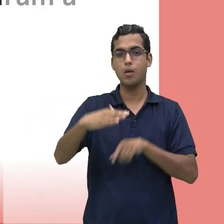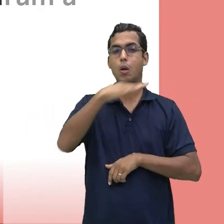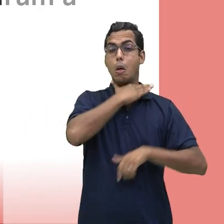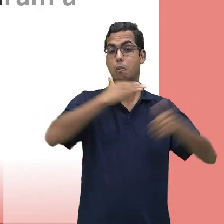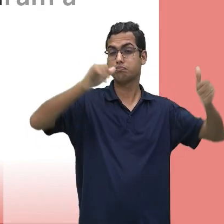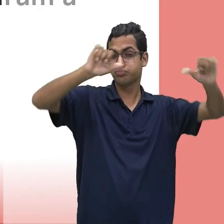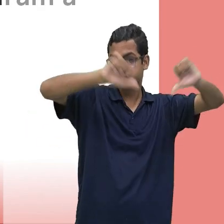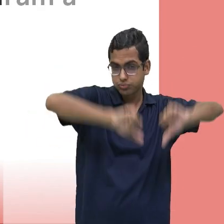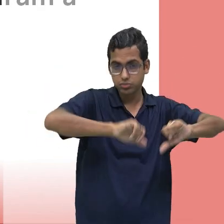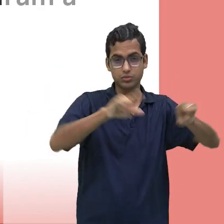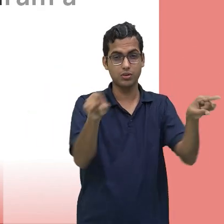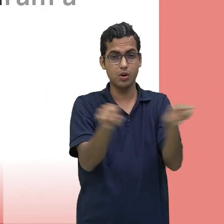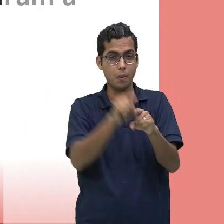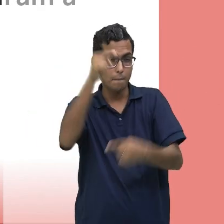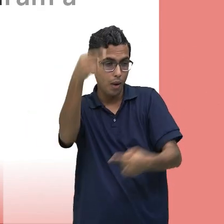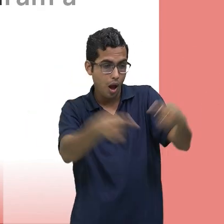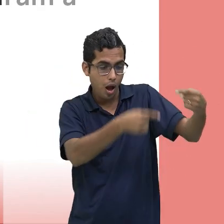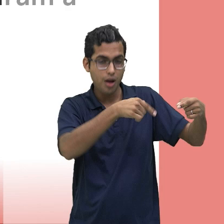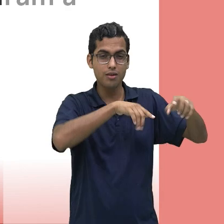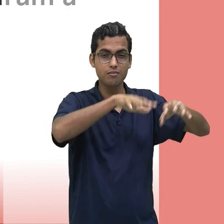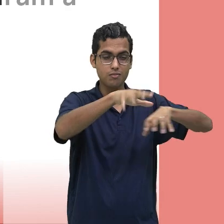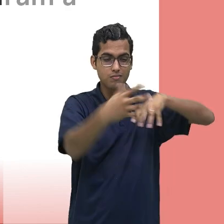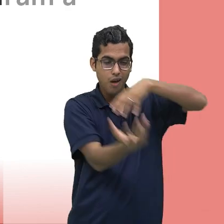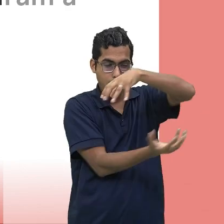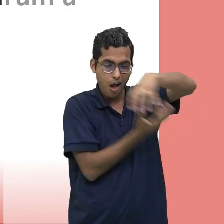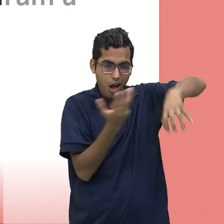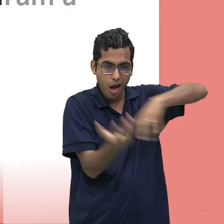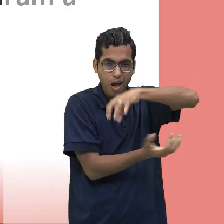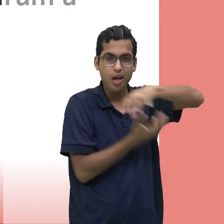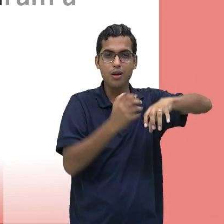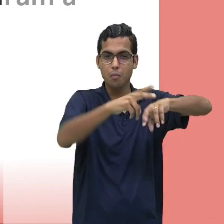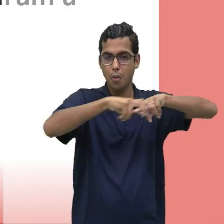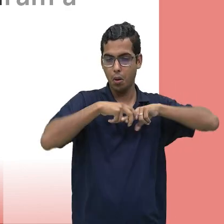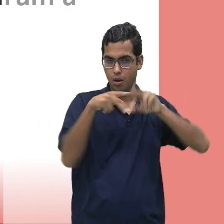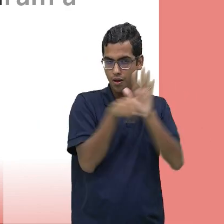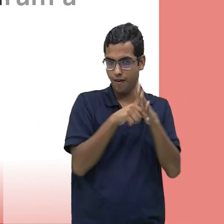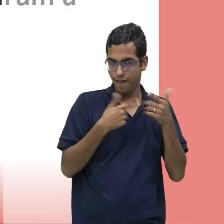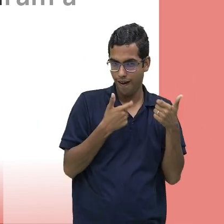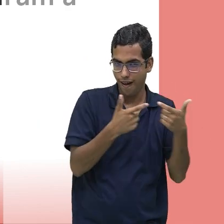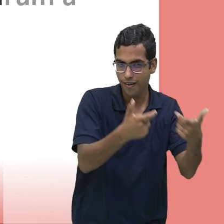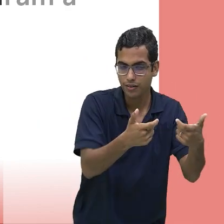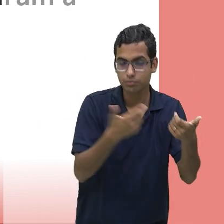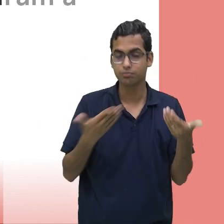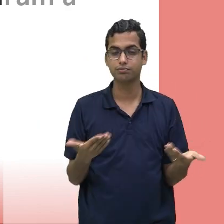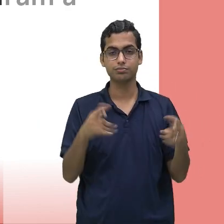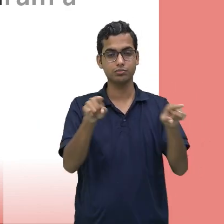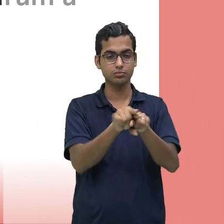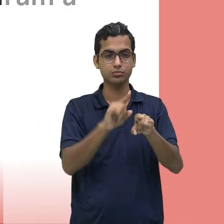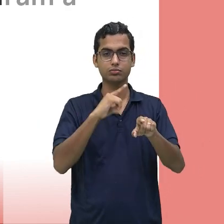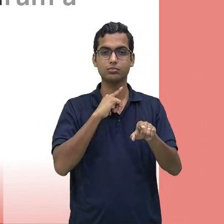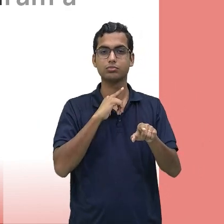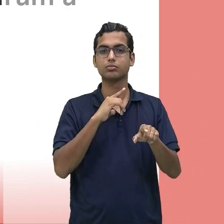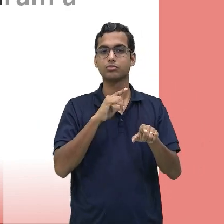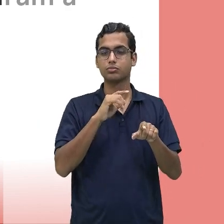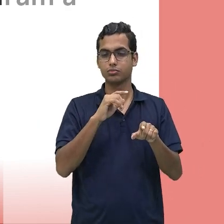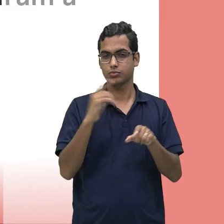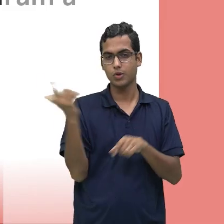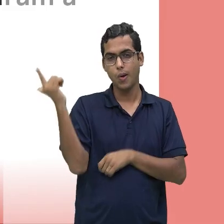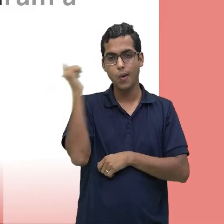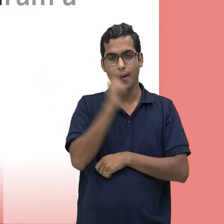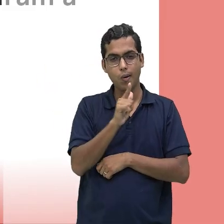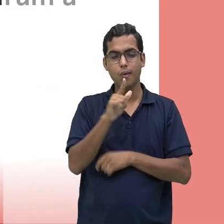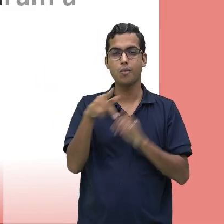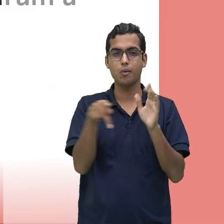e a desorganização provocadas pela guerra, gente, acabou facilitando aí a expansão da